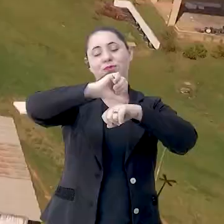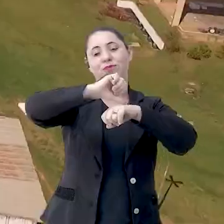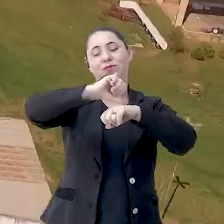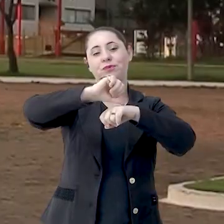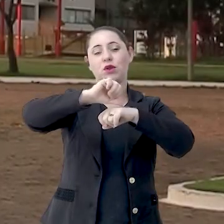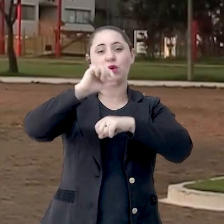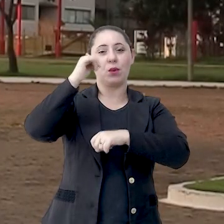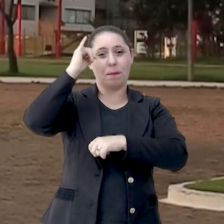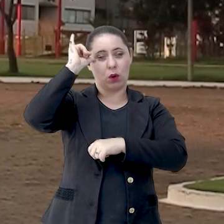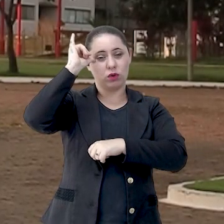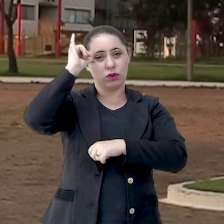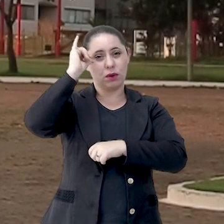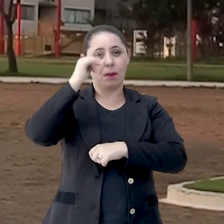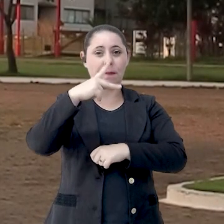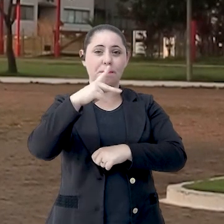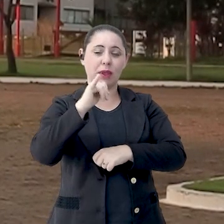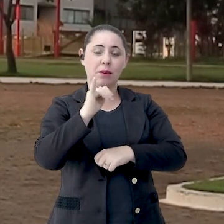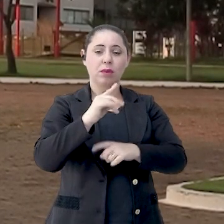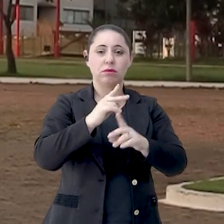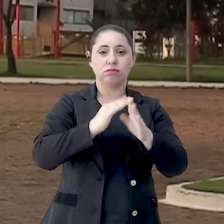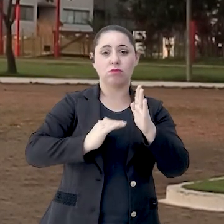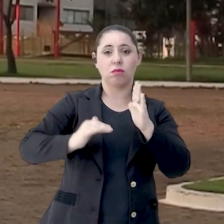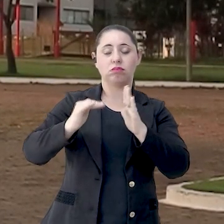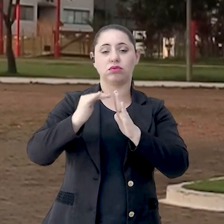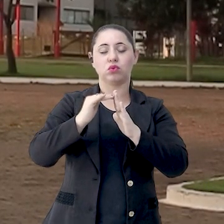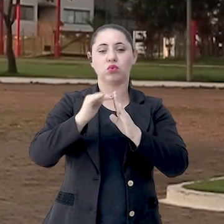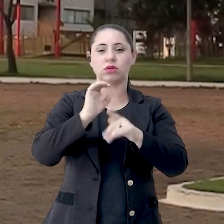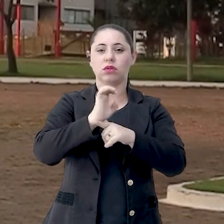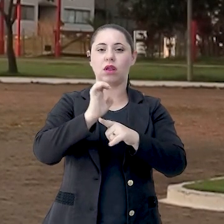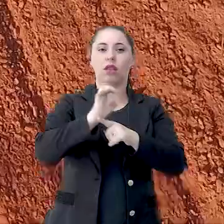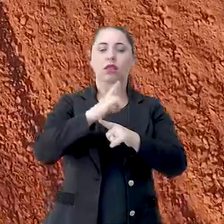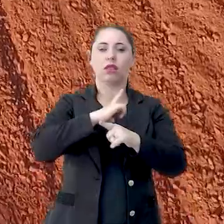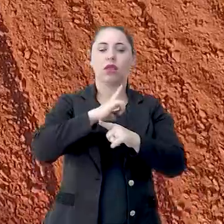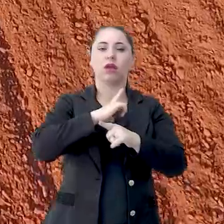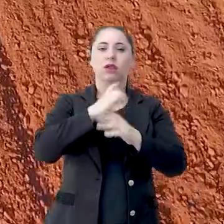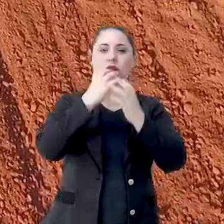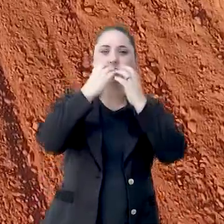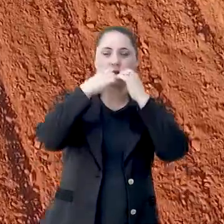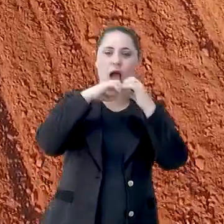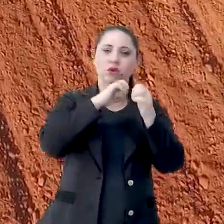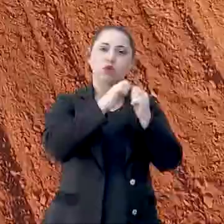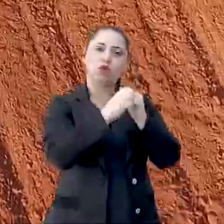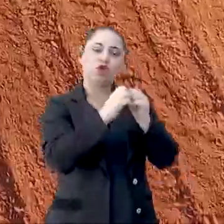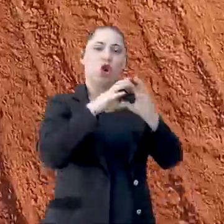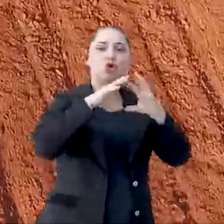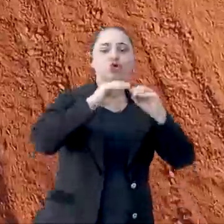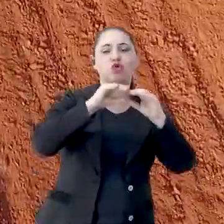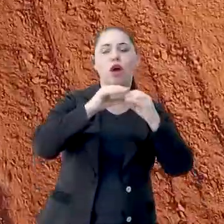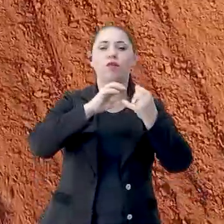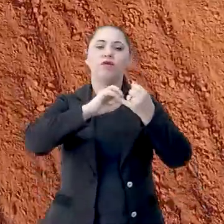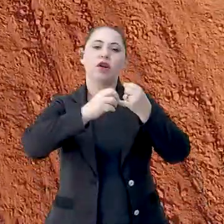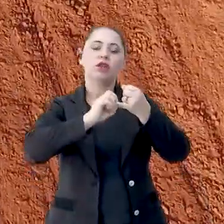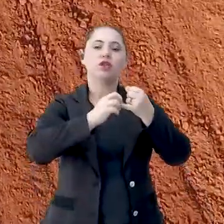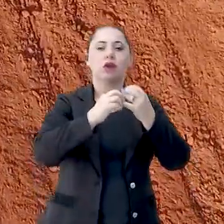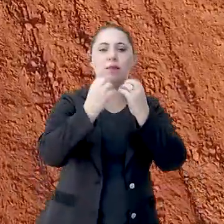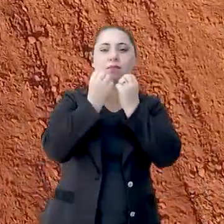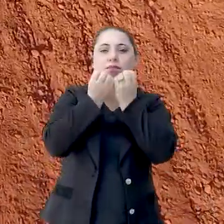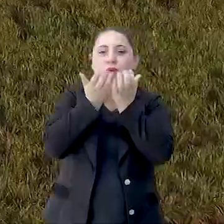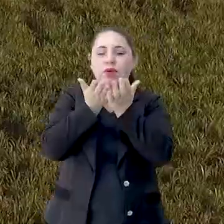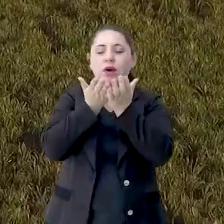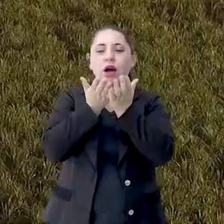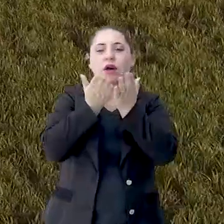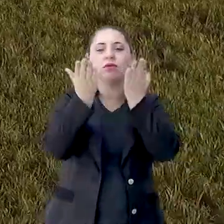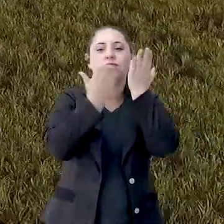boi. Possui o 9º maior PIB do estado. Na agricultura produz soja, milho, arroz,